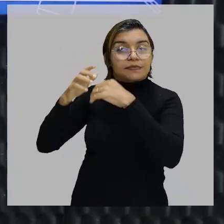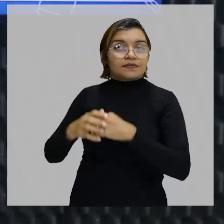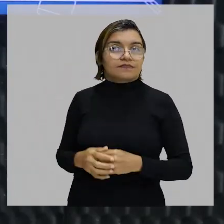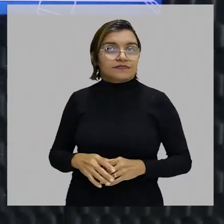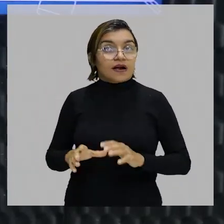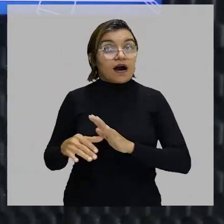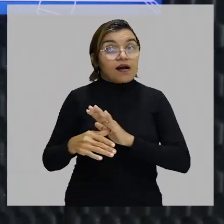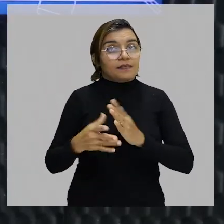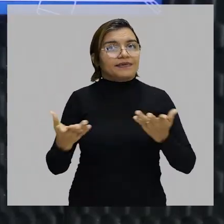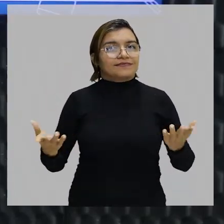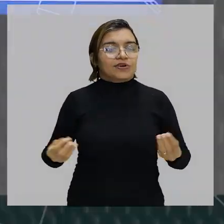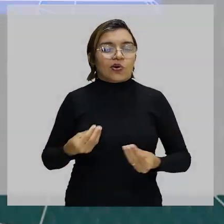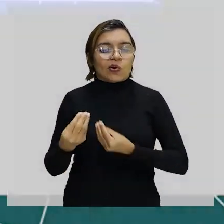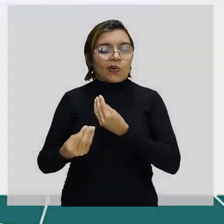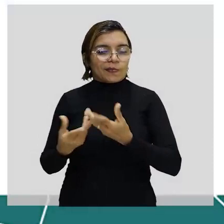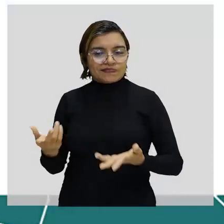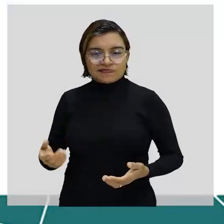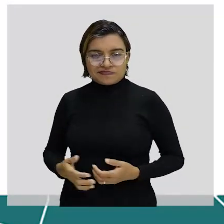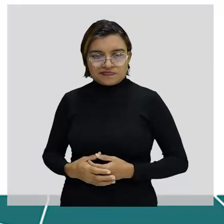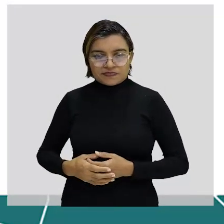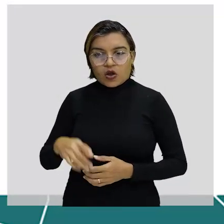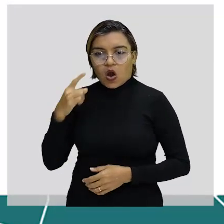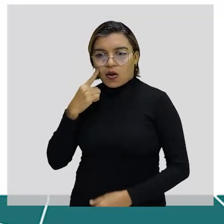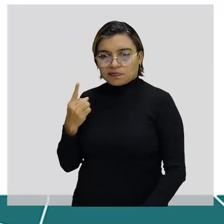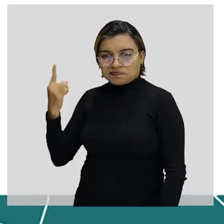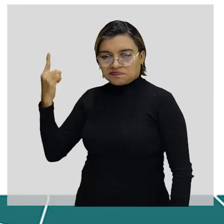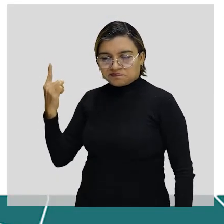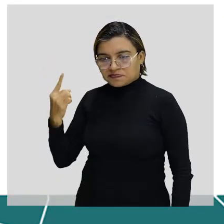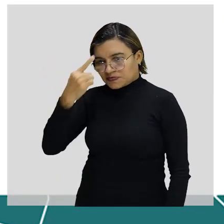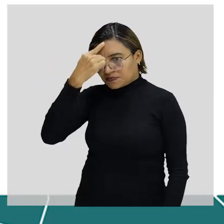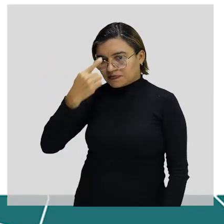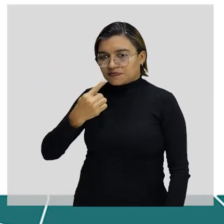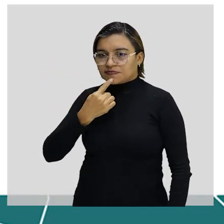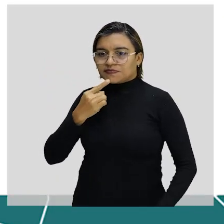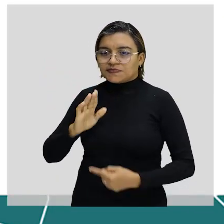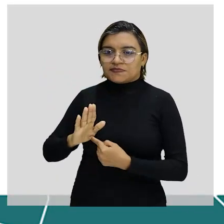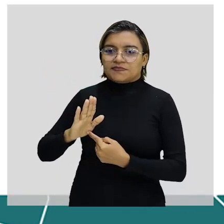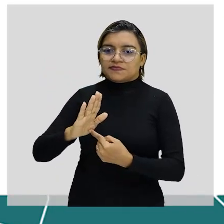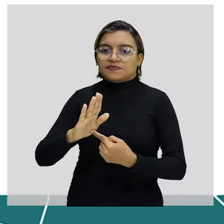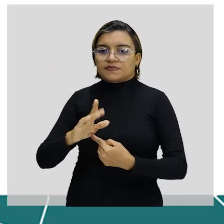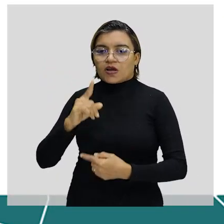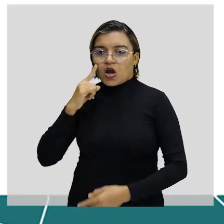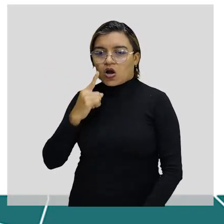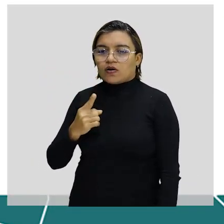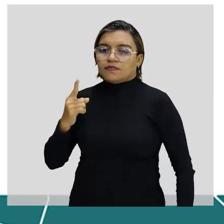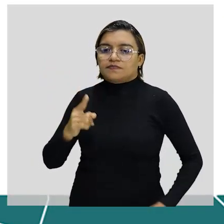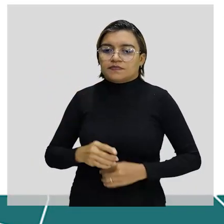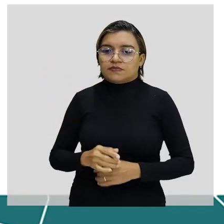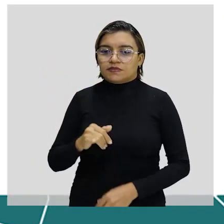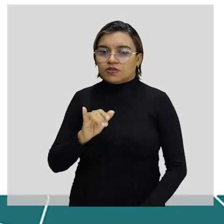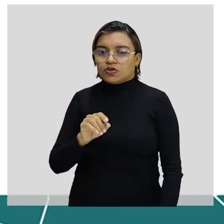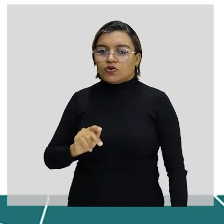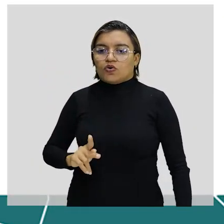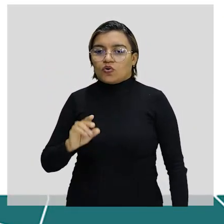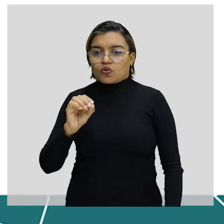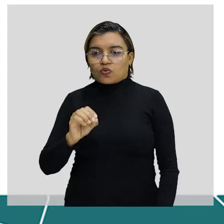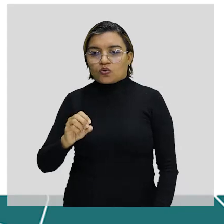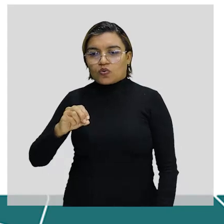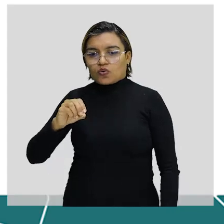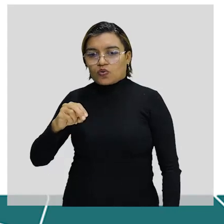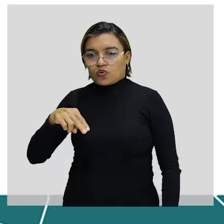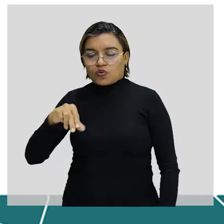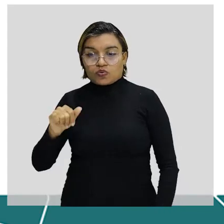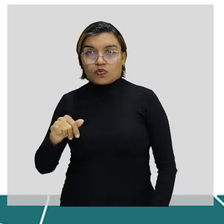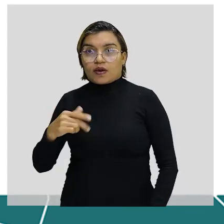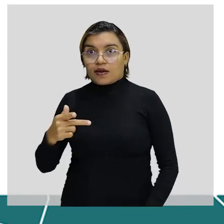forma de fotografias. Uma das figuras mais proeminentes da arte conceitual é a Yoko Ono, né? A esposa do falecido John Lennon, que